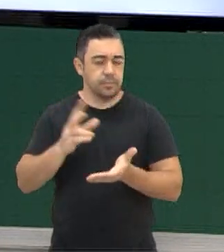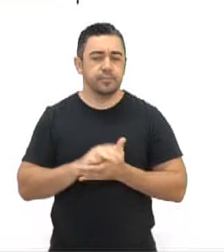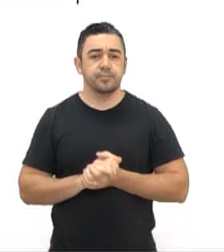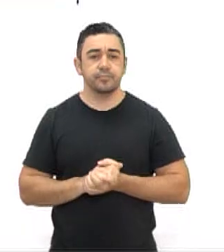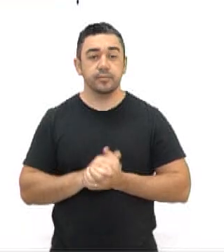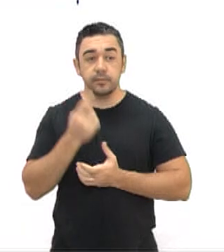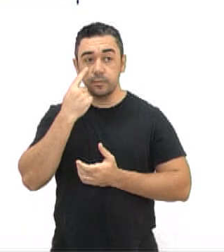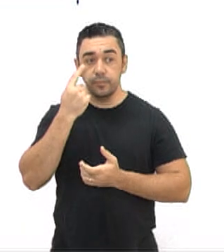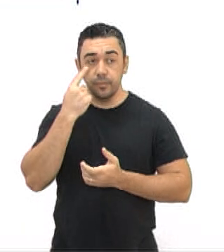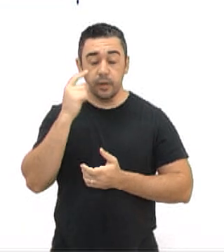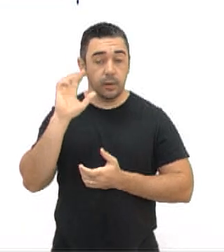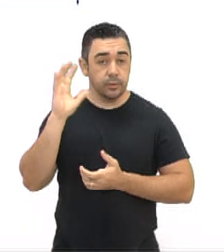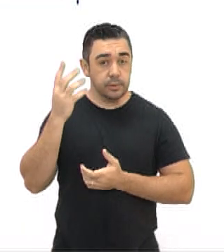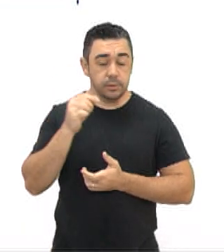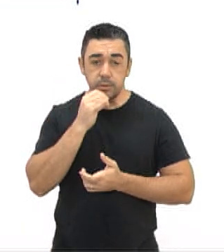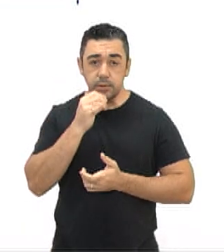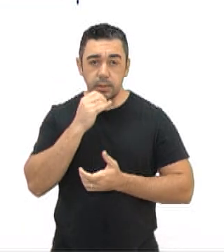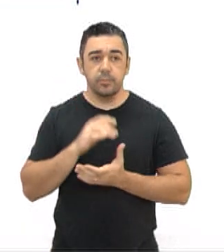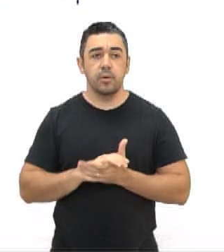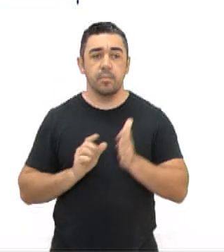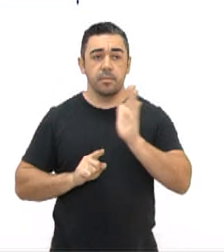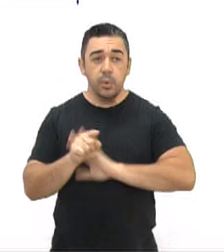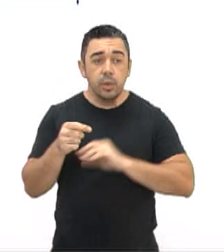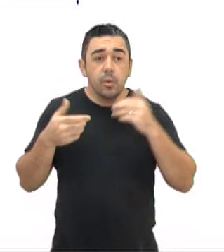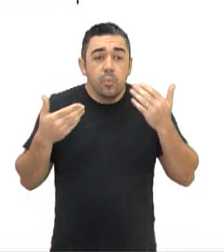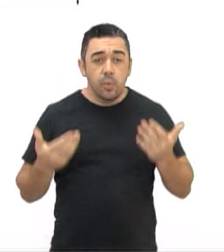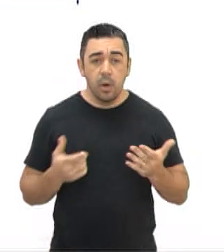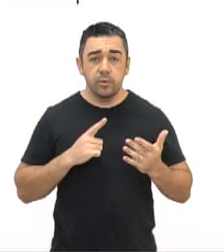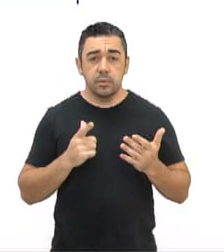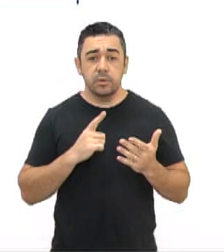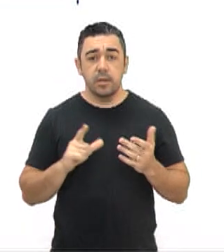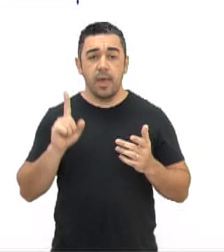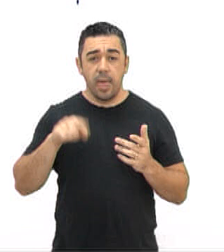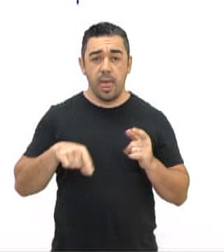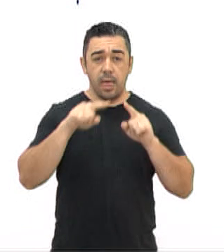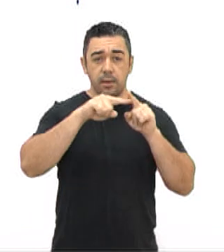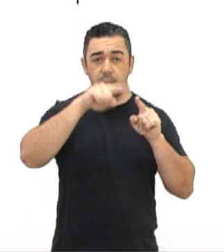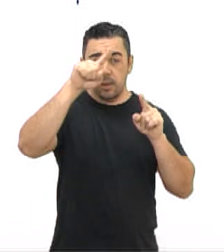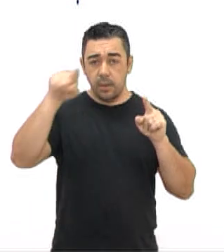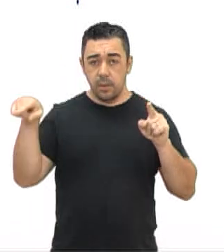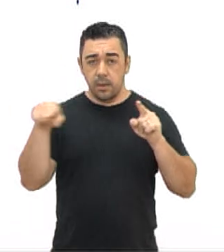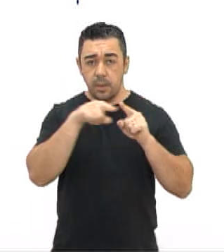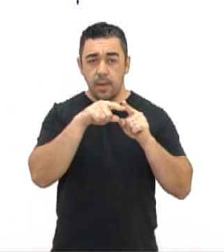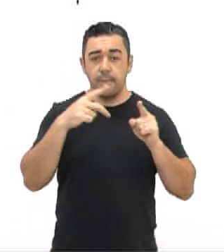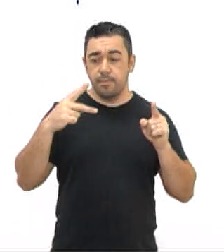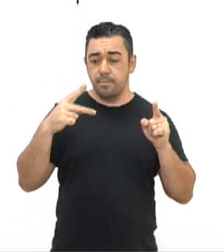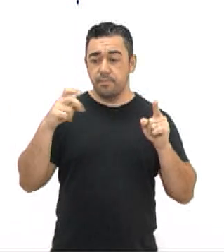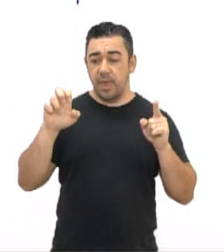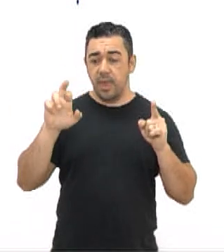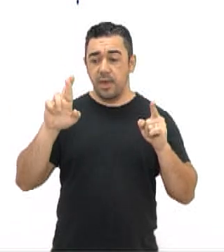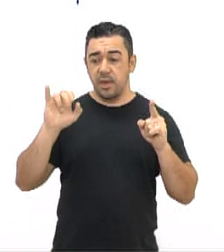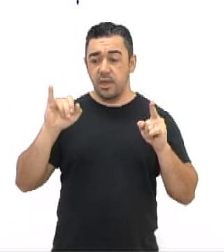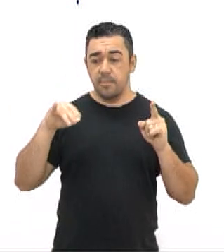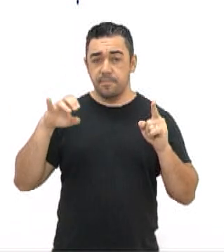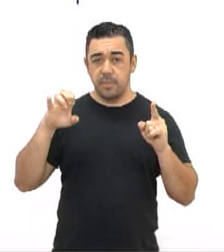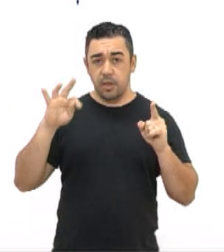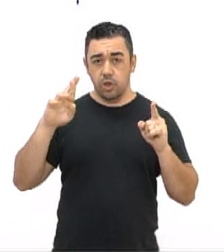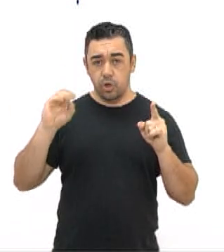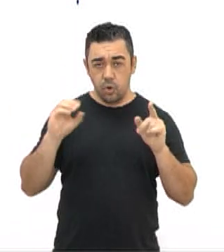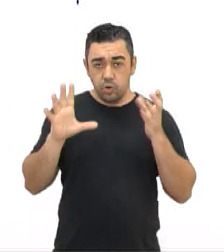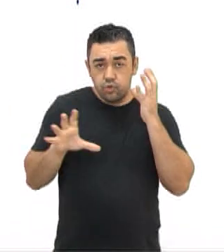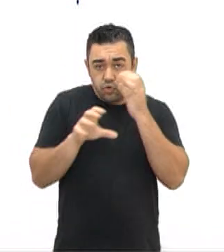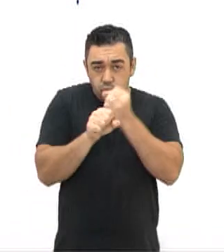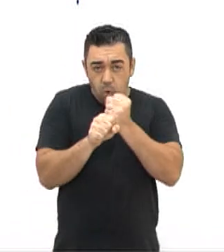as situações a seguir. Qual é o polinômio que representa o perímetro da figura? Olha, eu tenho um